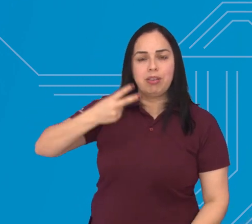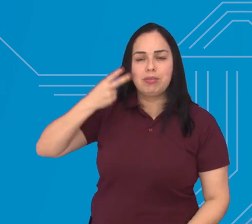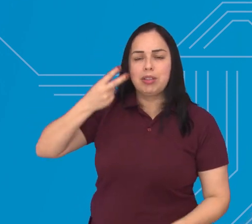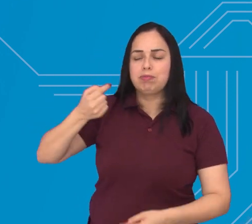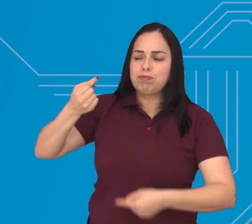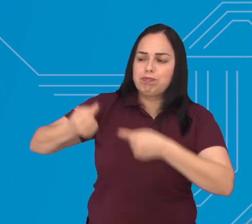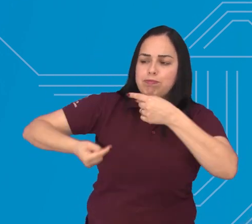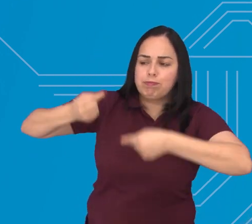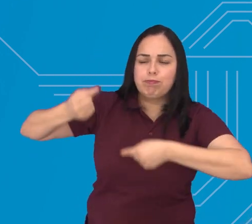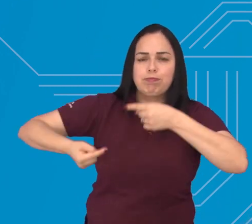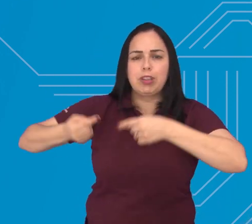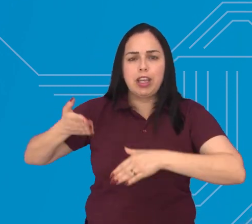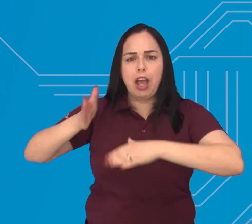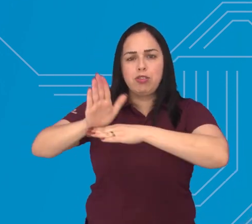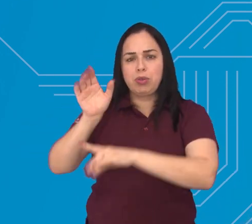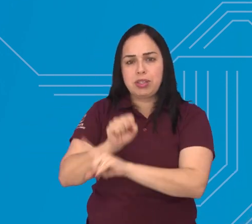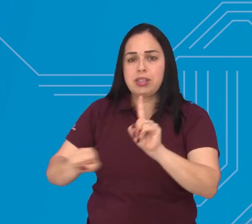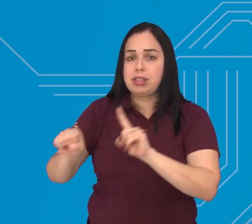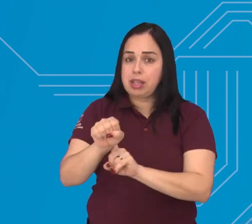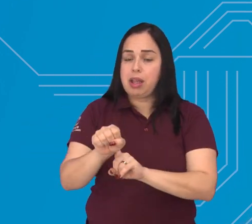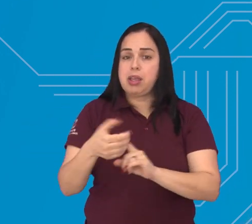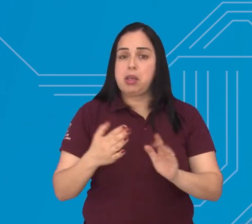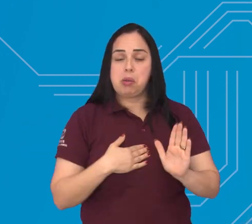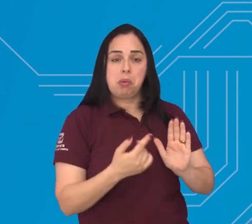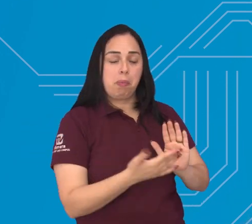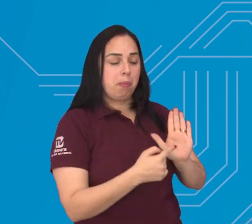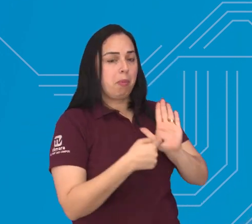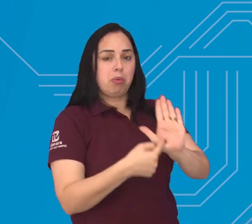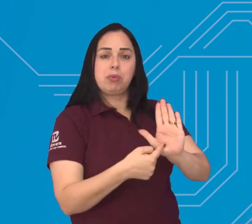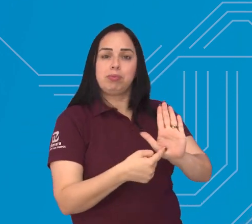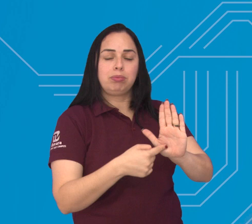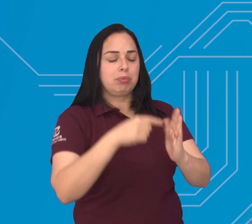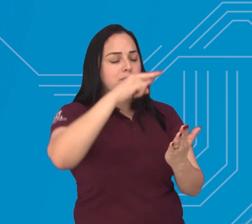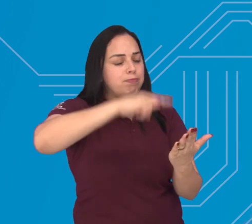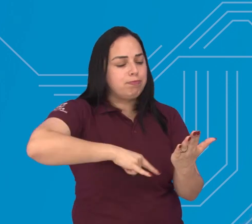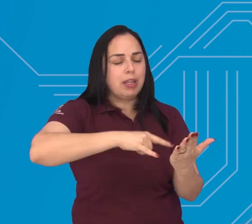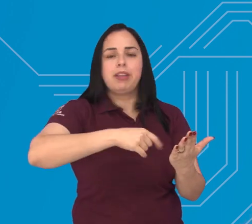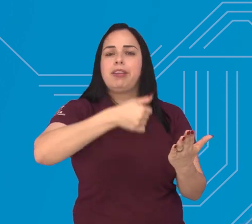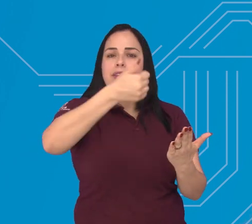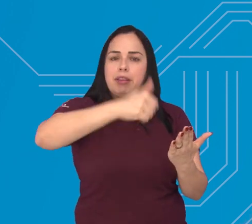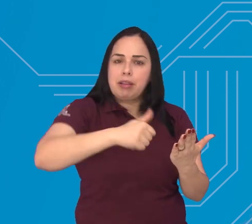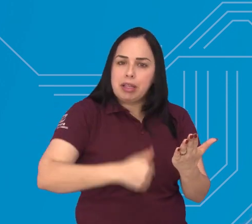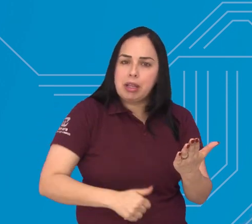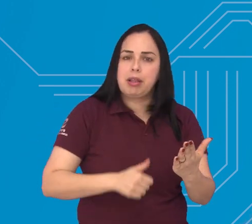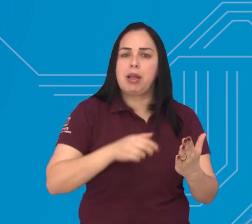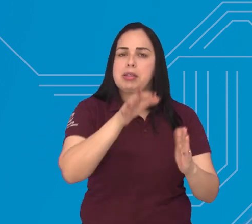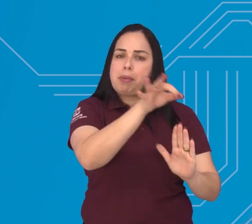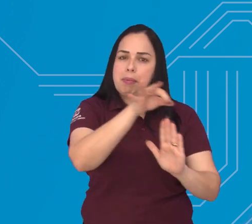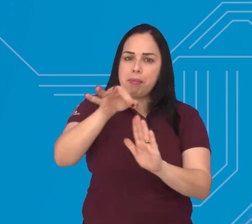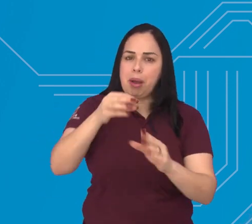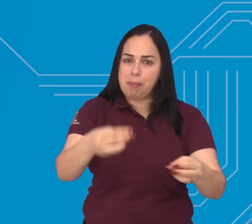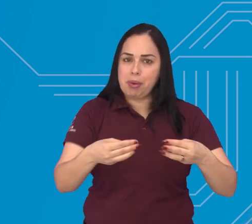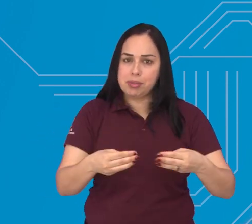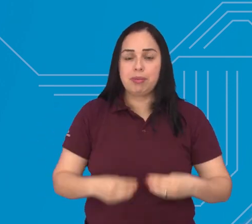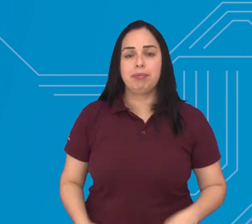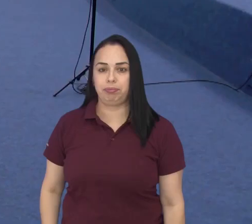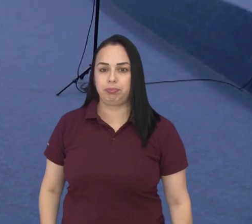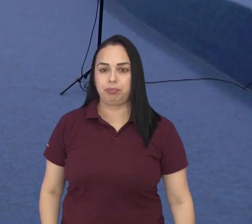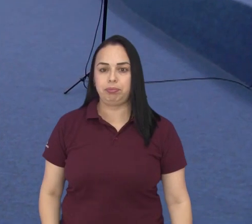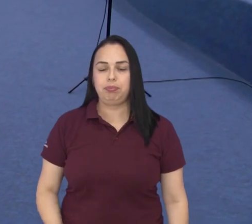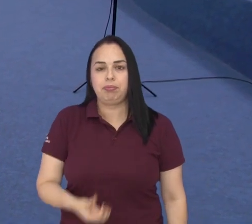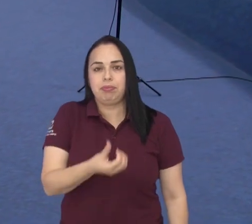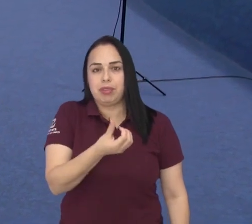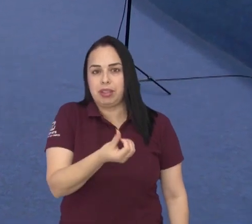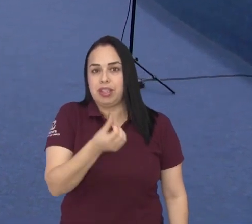vereadores debateram assuntos de interesse público e também apreciaram uma série de documentos entre requerimentos, indicações e moções.